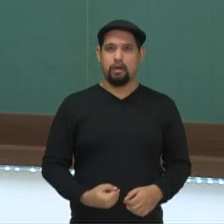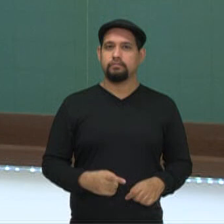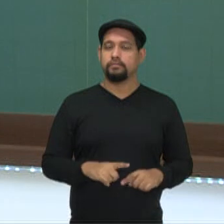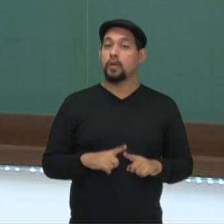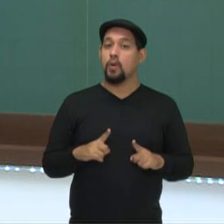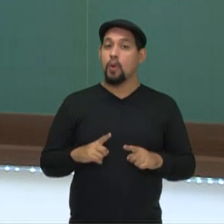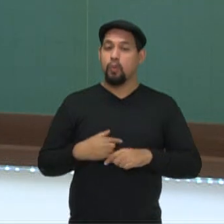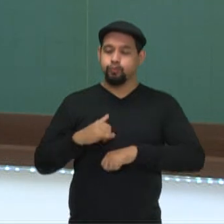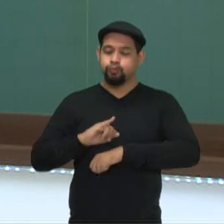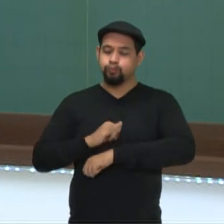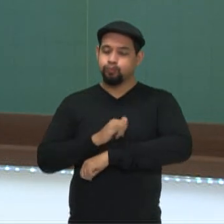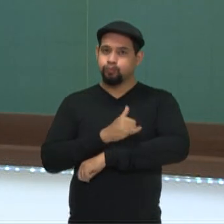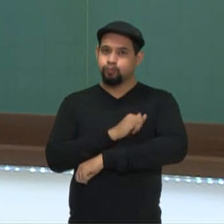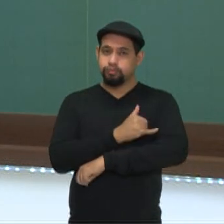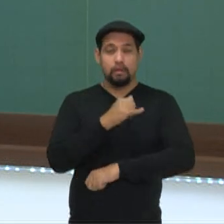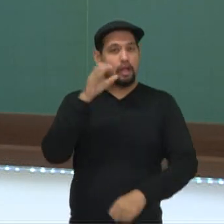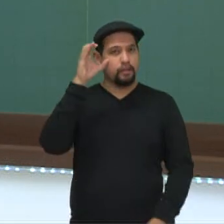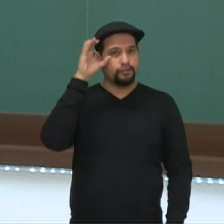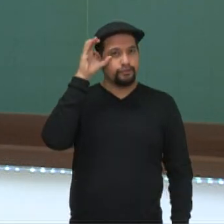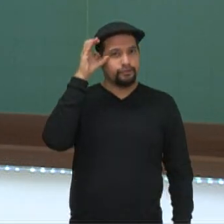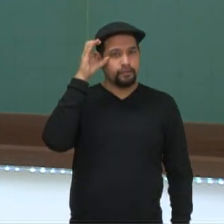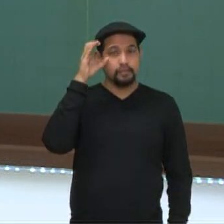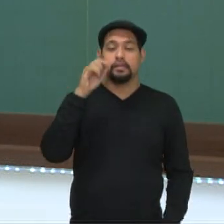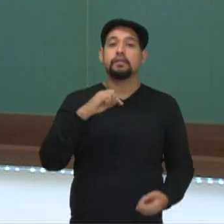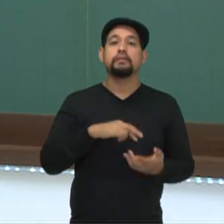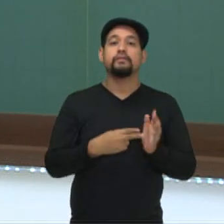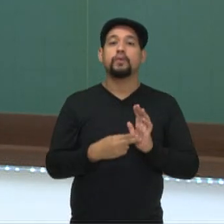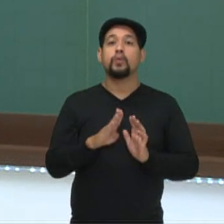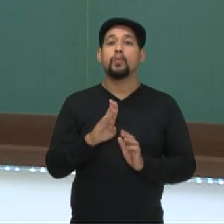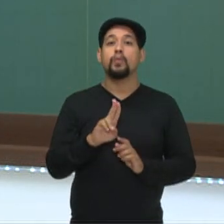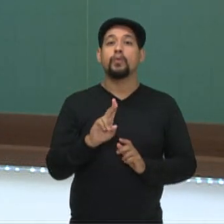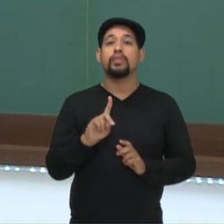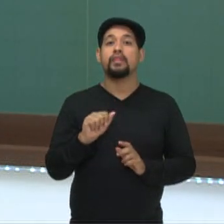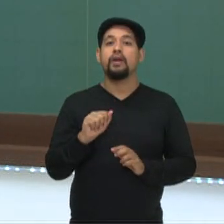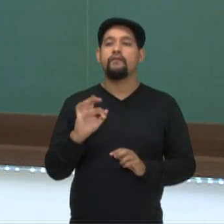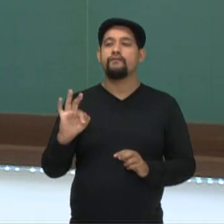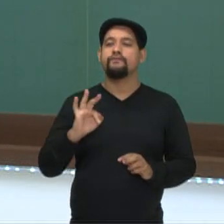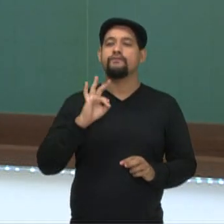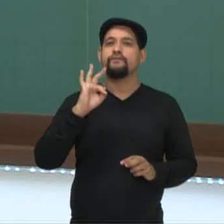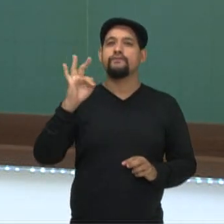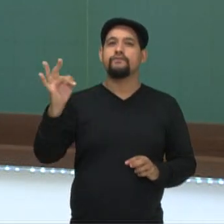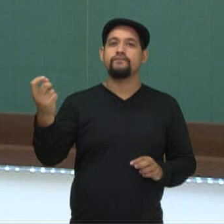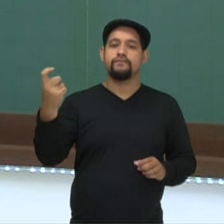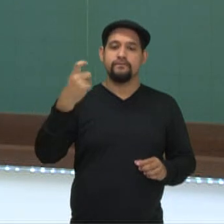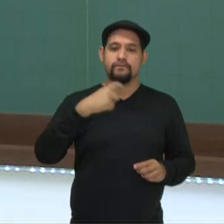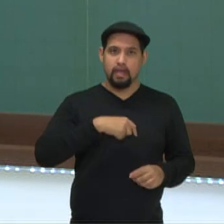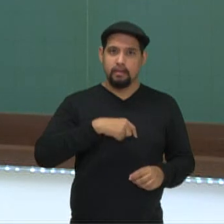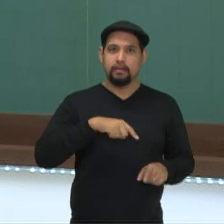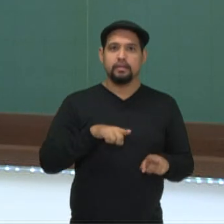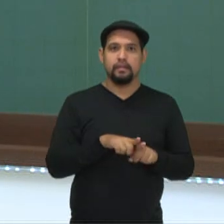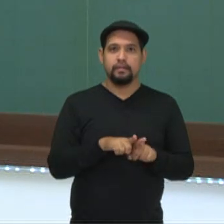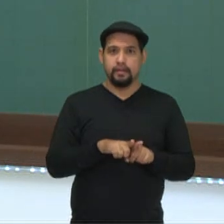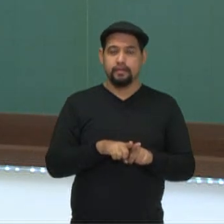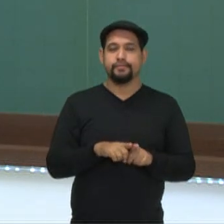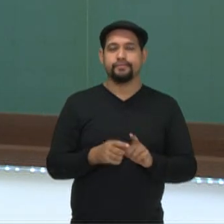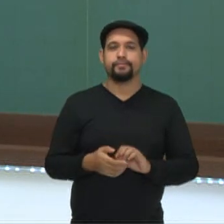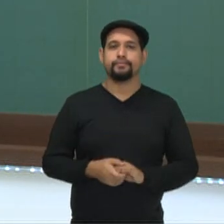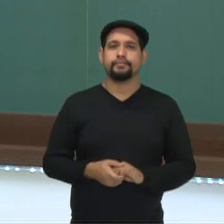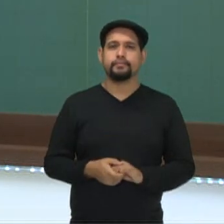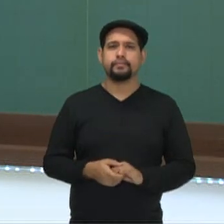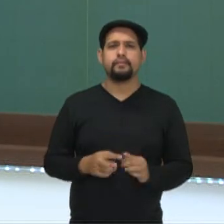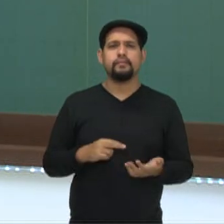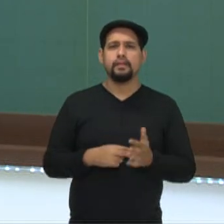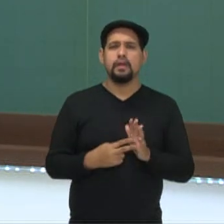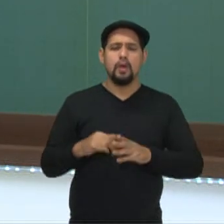mais cheinho é o Buda chinês. Dizem que ele é o Buda que virá, por isso que ele é o Buda Amitabha, é um avatar de um Buda que virá. E ele é